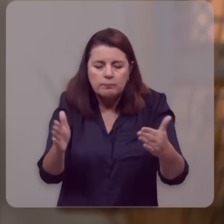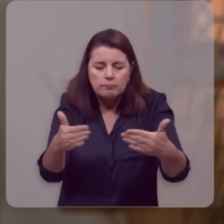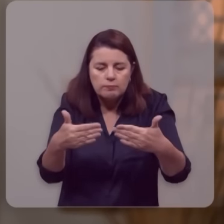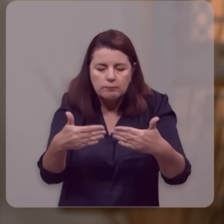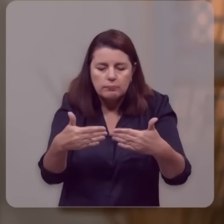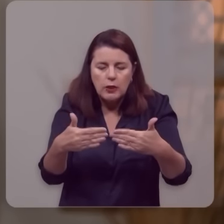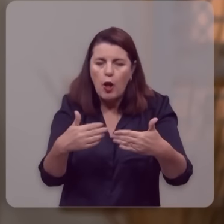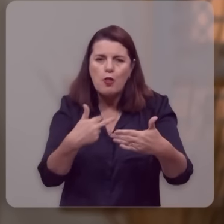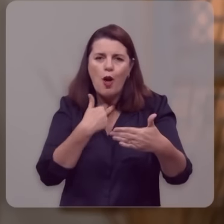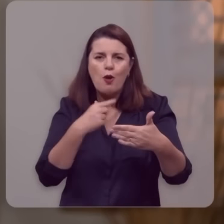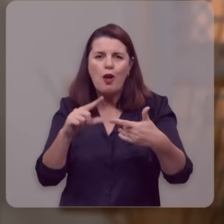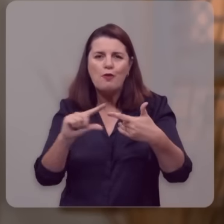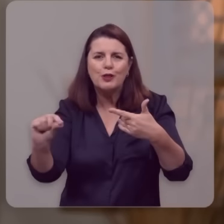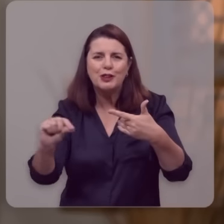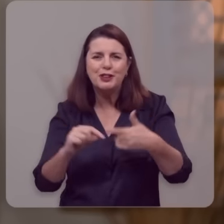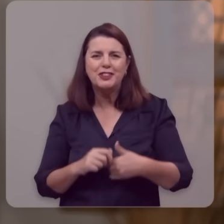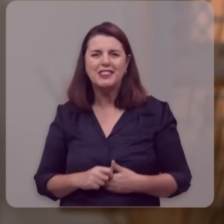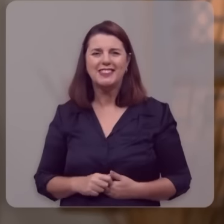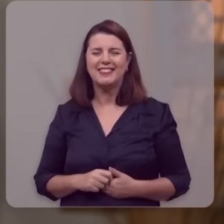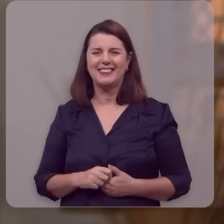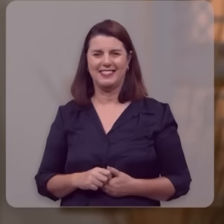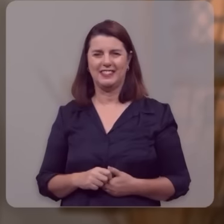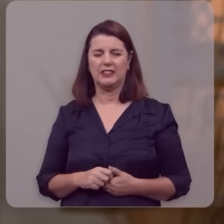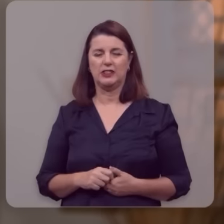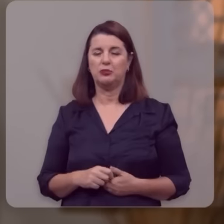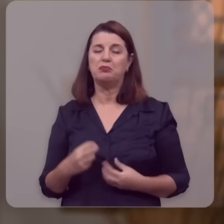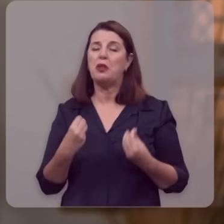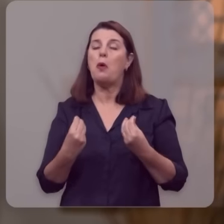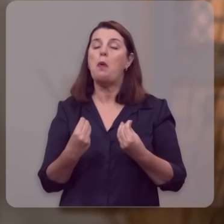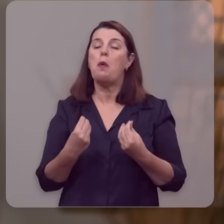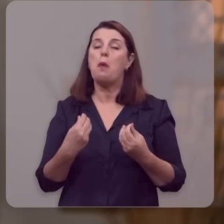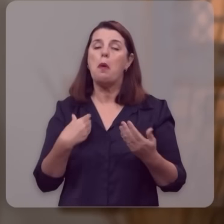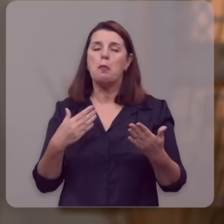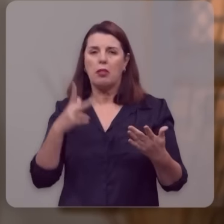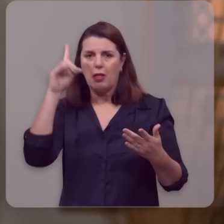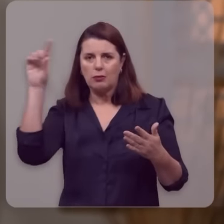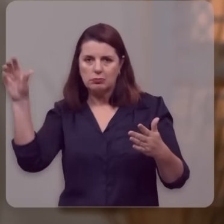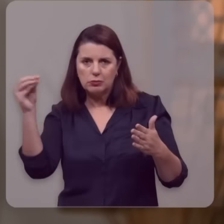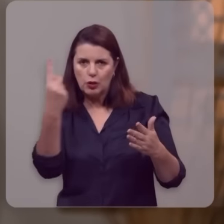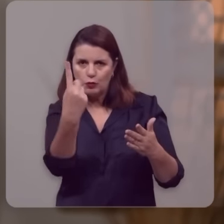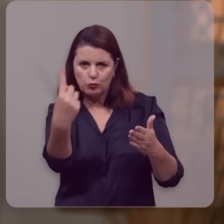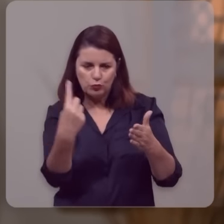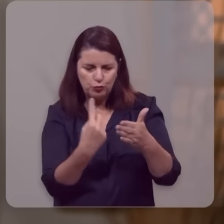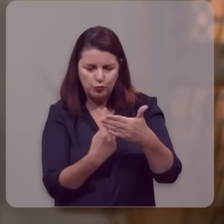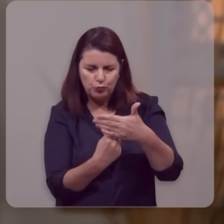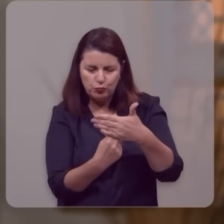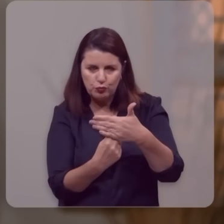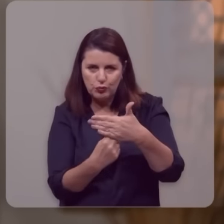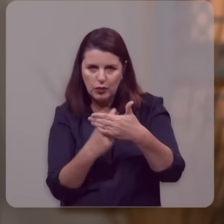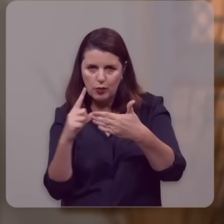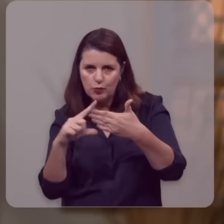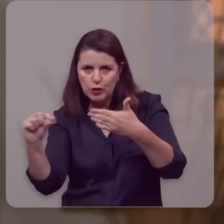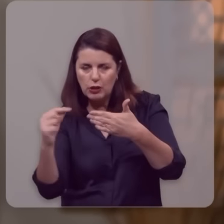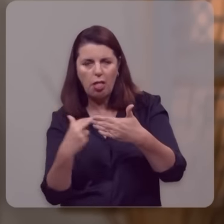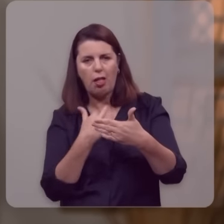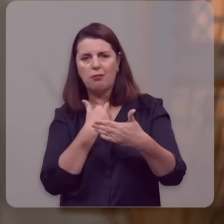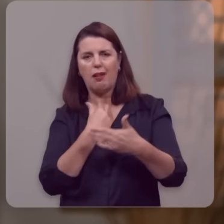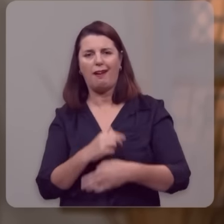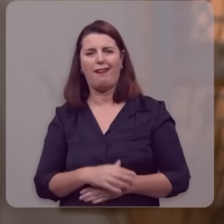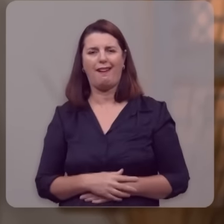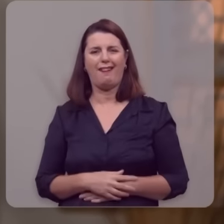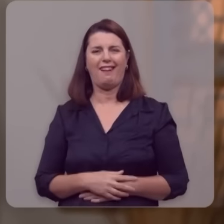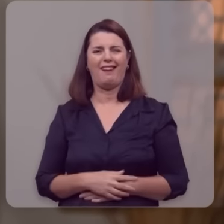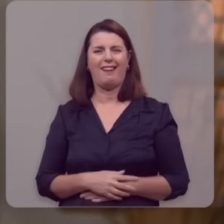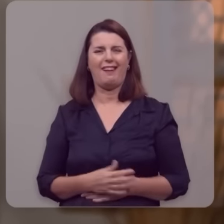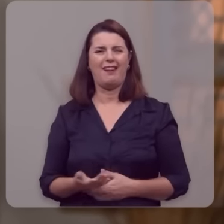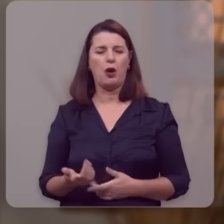inescapável não há como fugir nem escapar dele